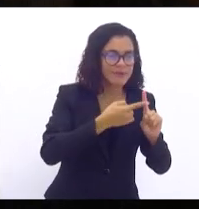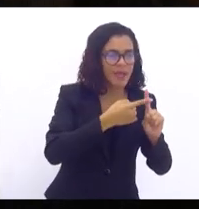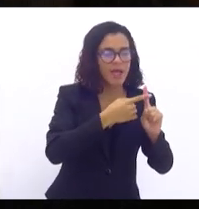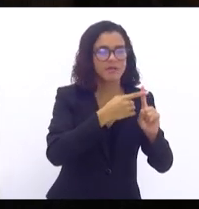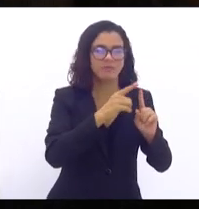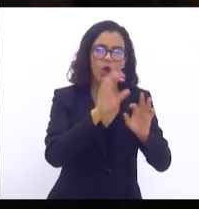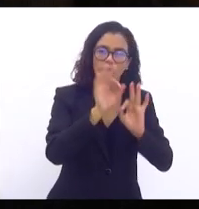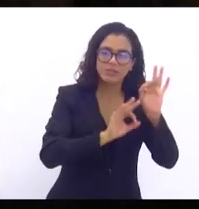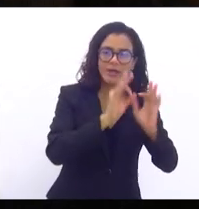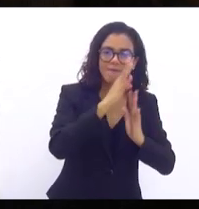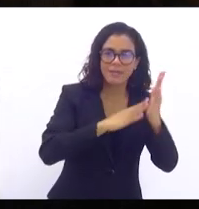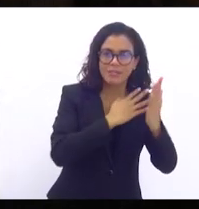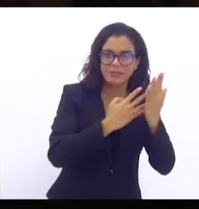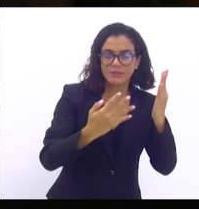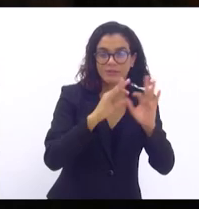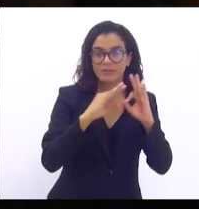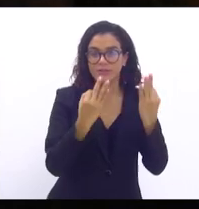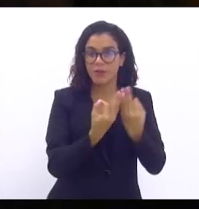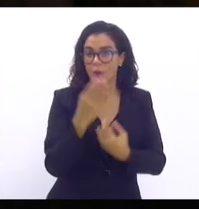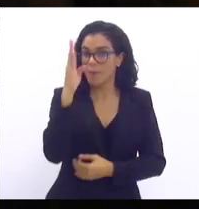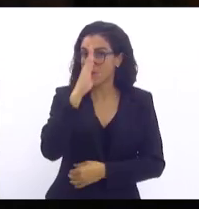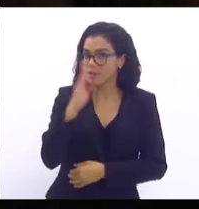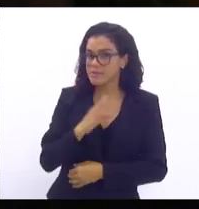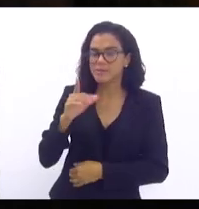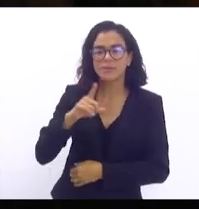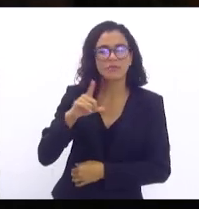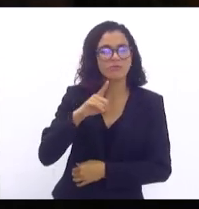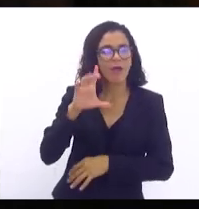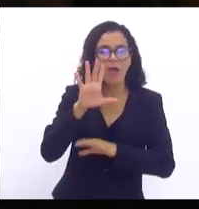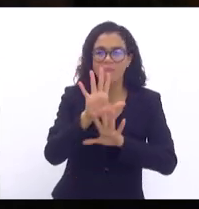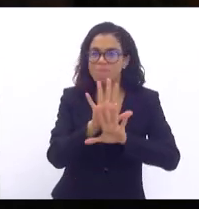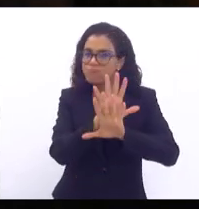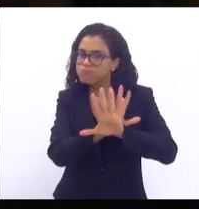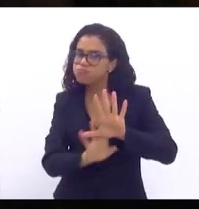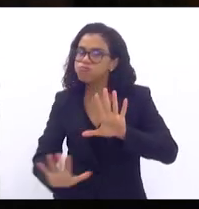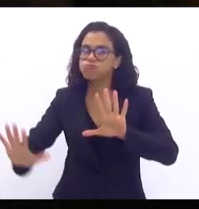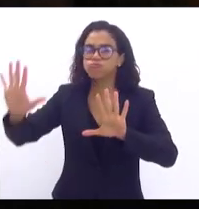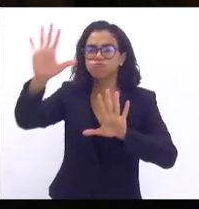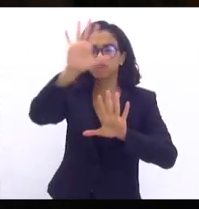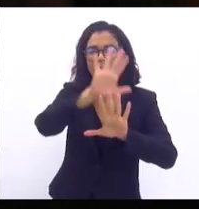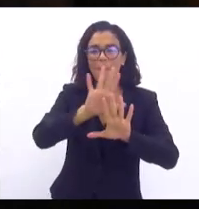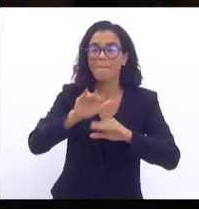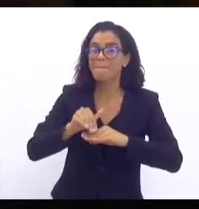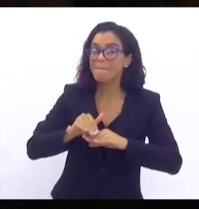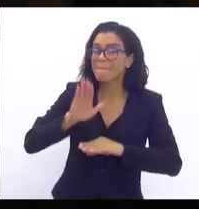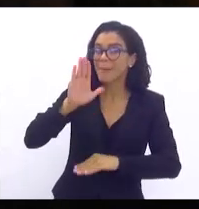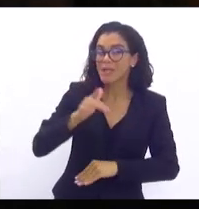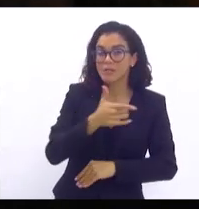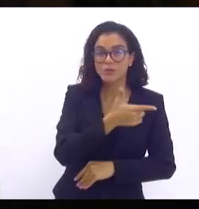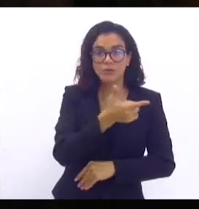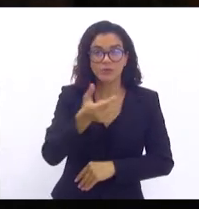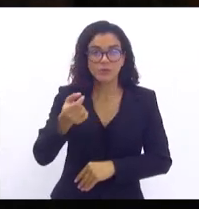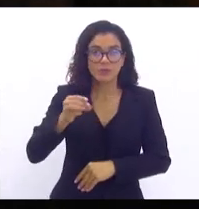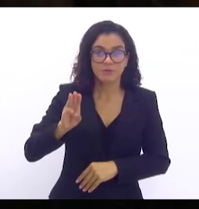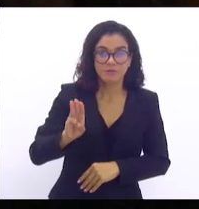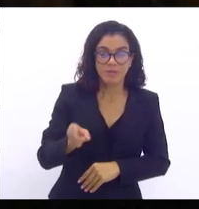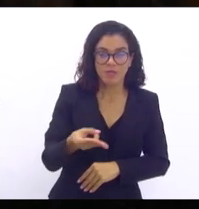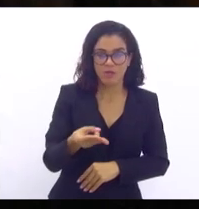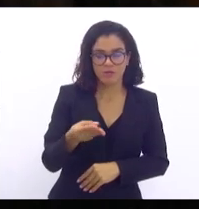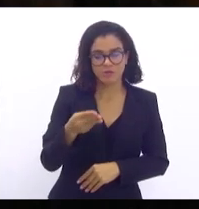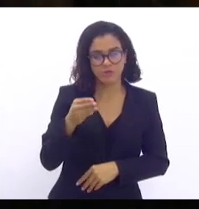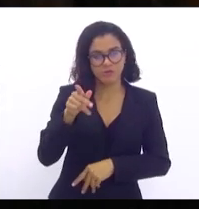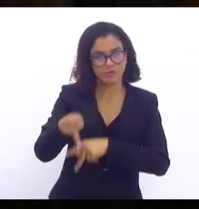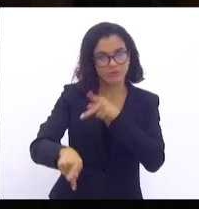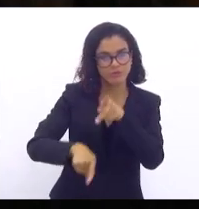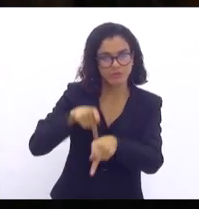há restrições. O Brasil é um país de dimensões continentais, com mais de 200 milhões de habitantes. A sua